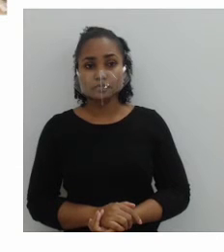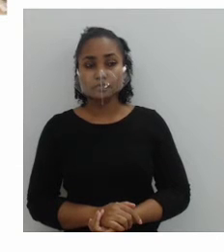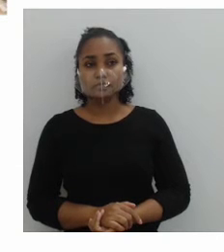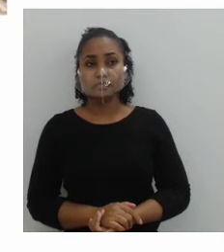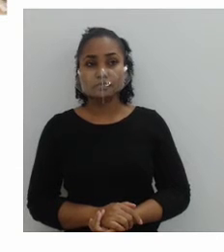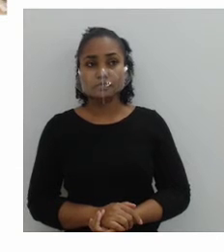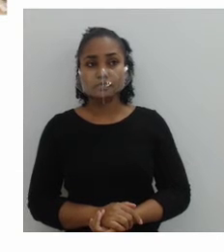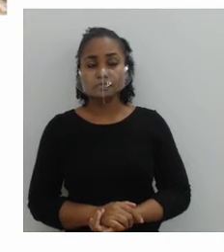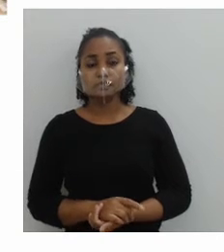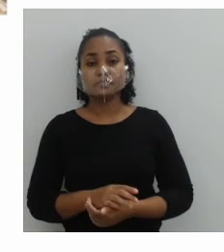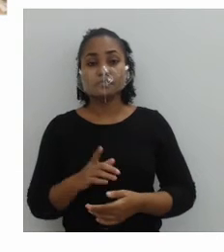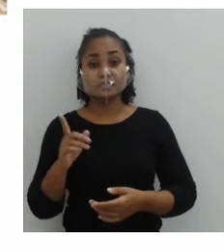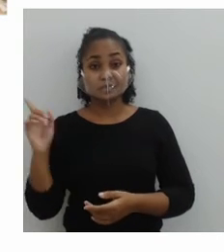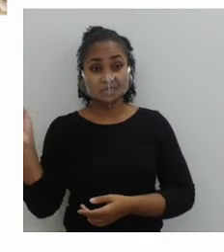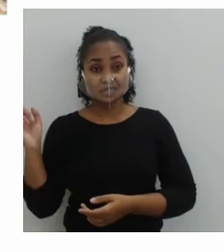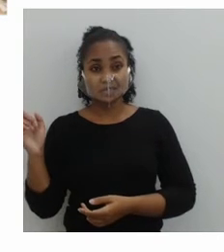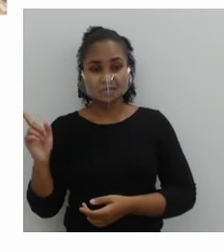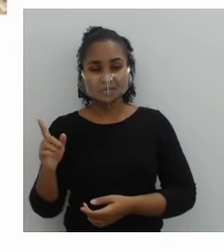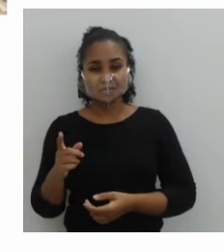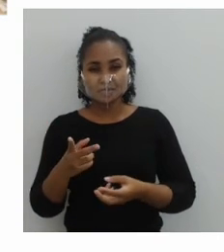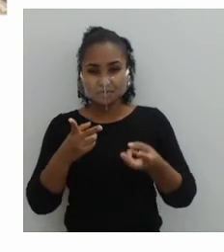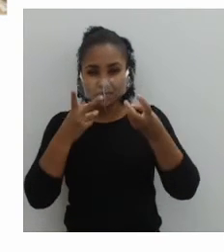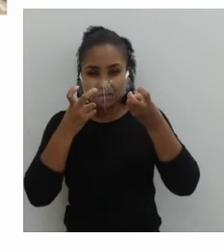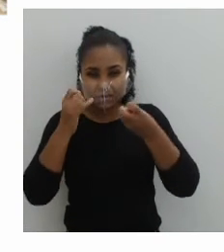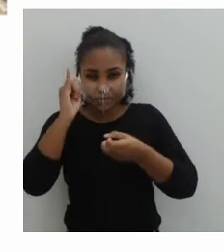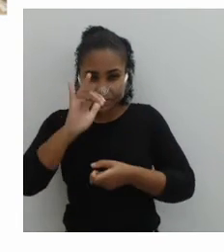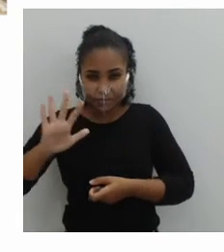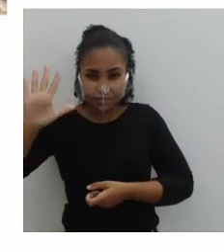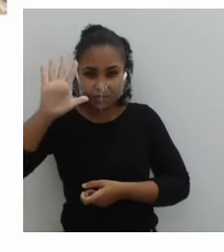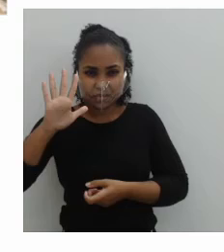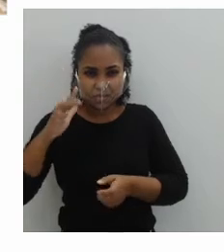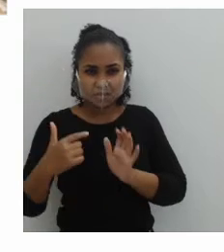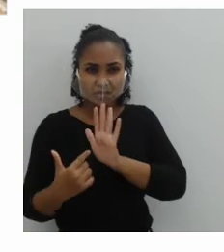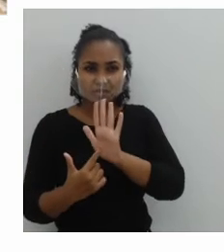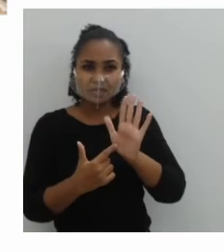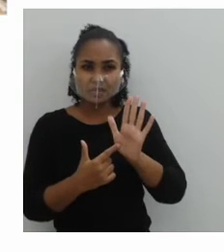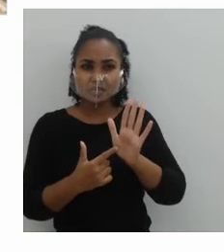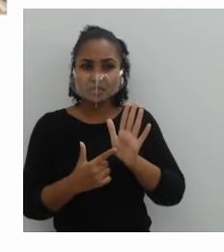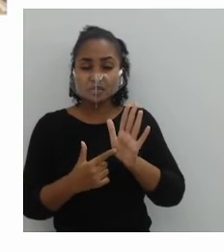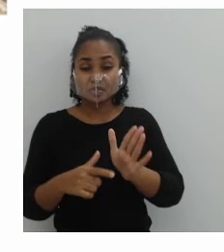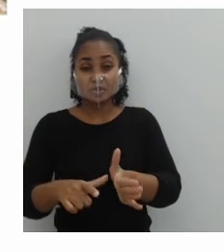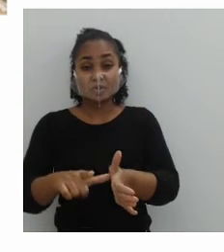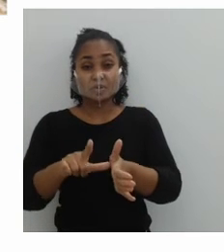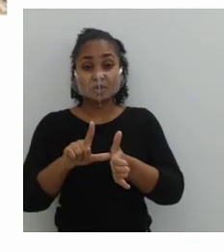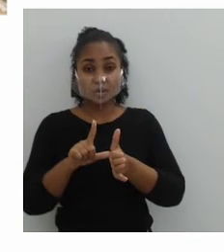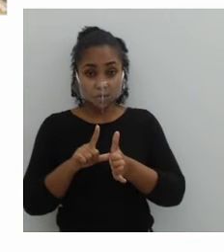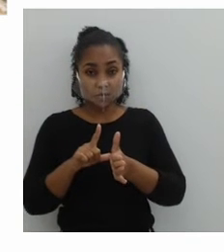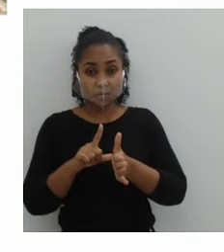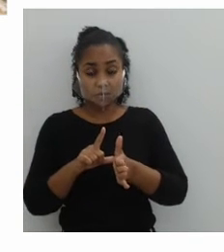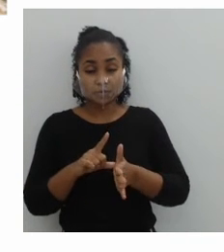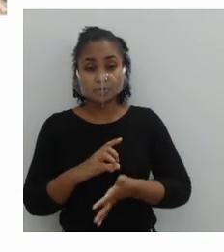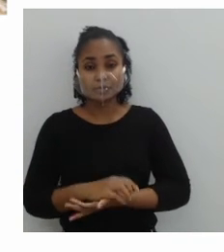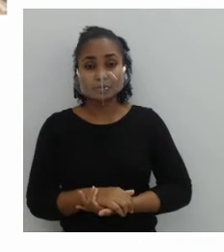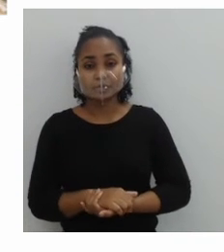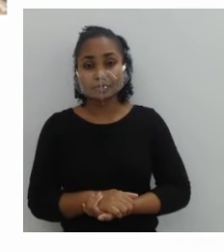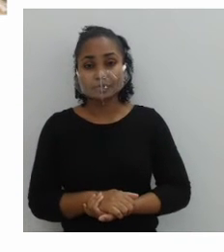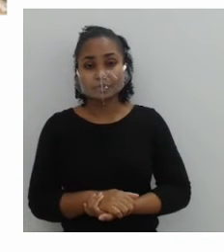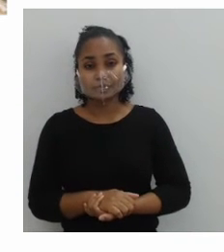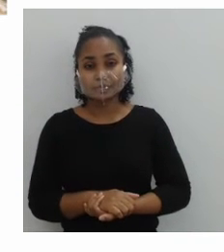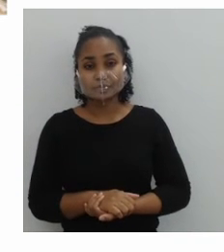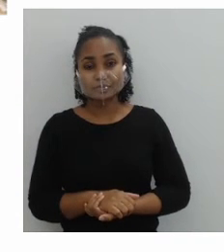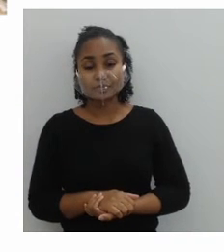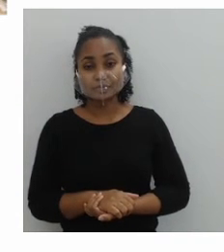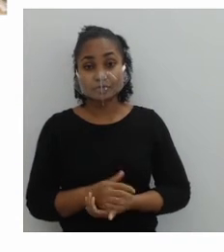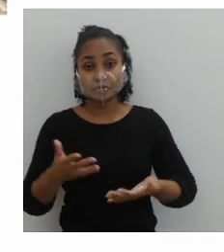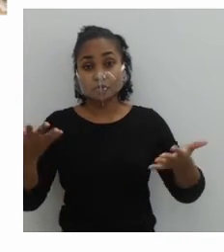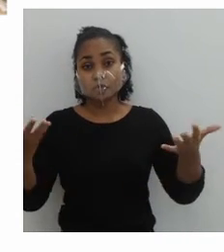O Arraial do Bom Jesus. Eu tenho aqui uma imagem para você do que era o antes, né? O antes e